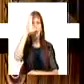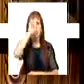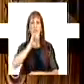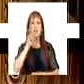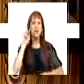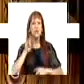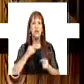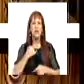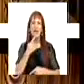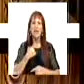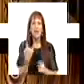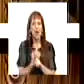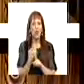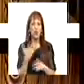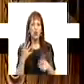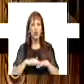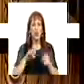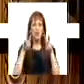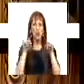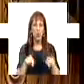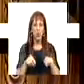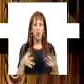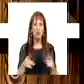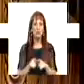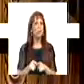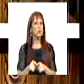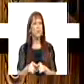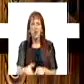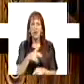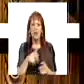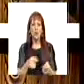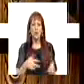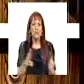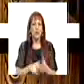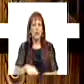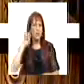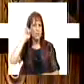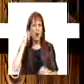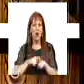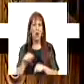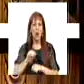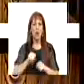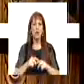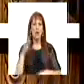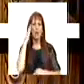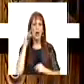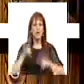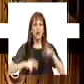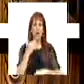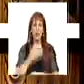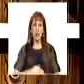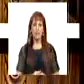pudesse, nos dissesse alguma coisa sobre este assunto, que é um verdadeiro atentado à moralidade fiscal. Muito obrigado.